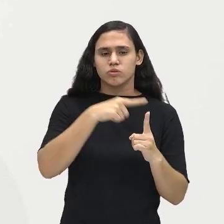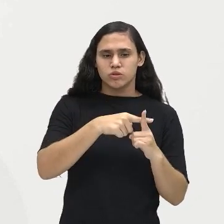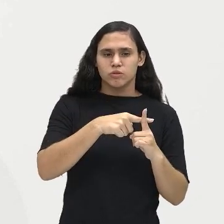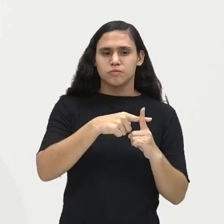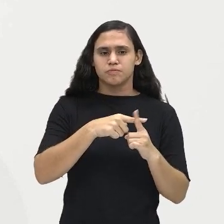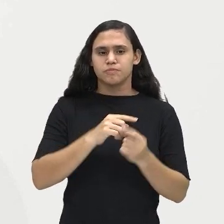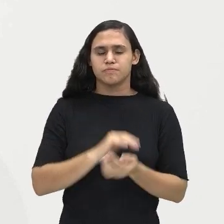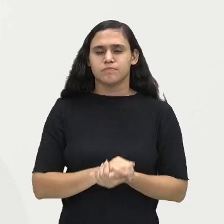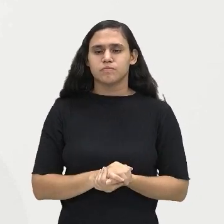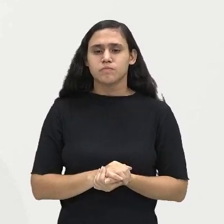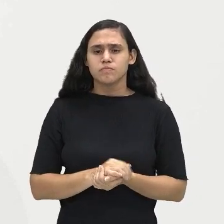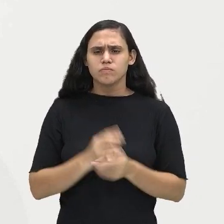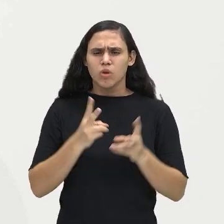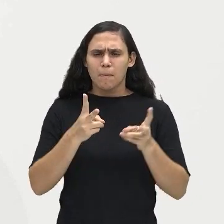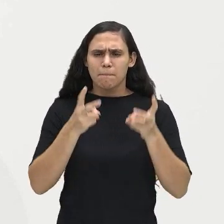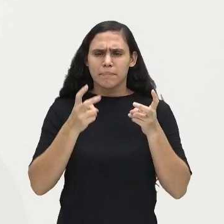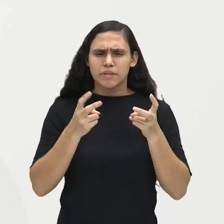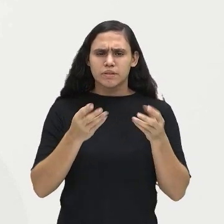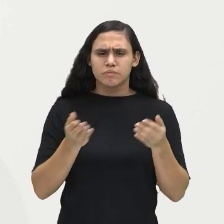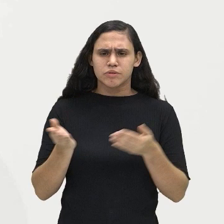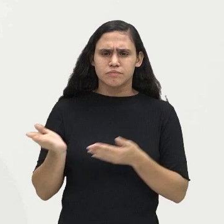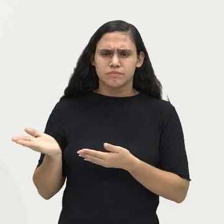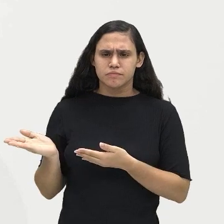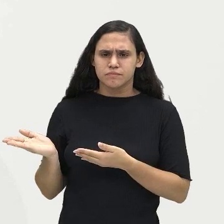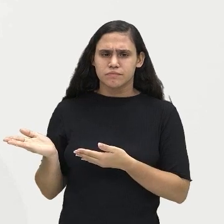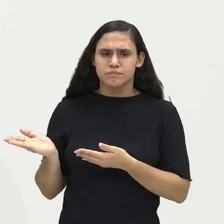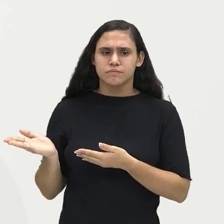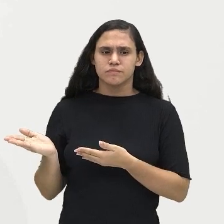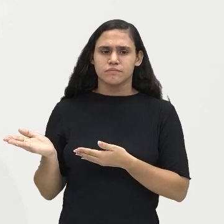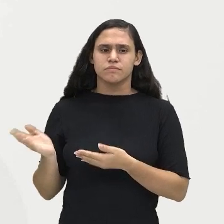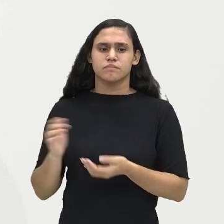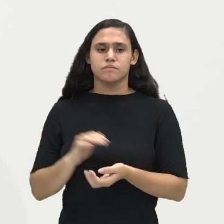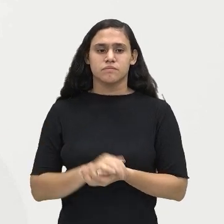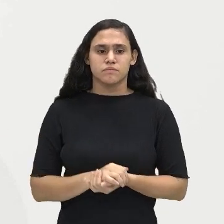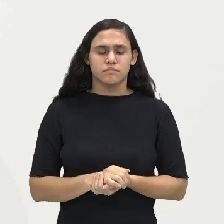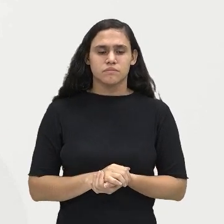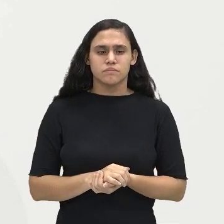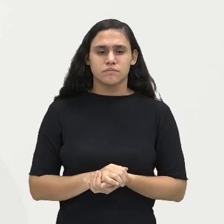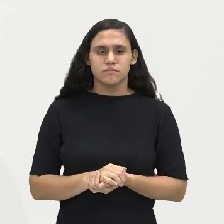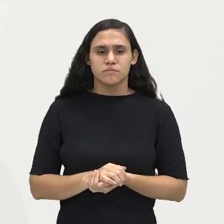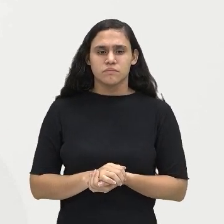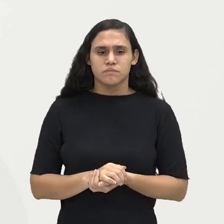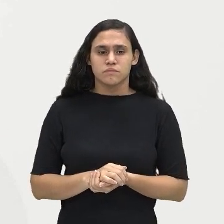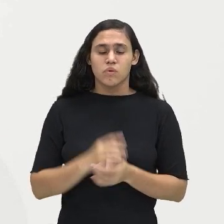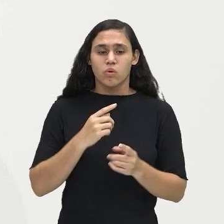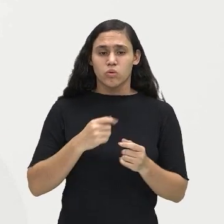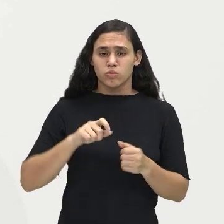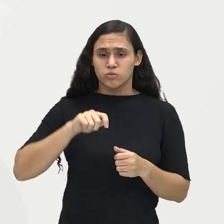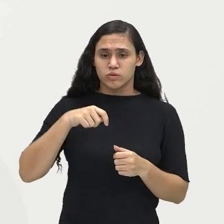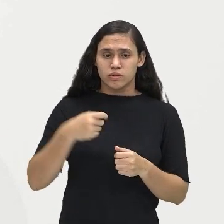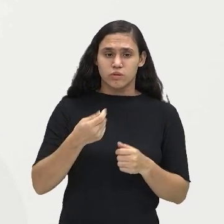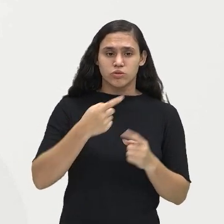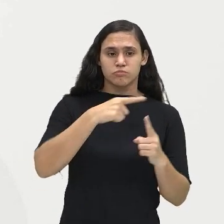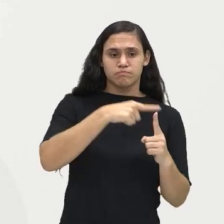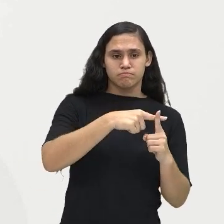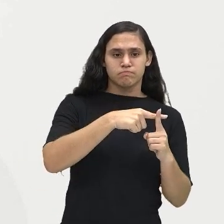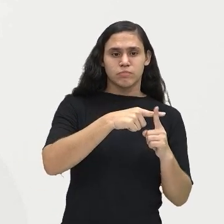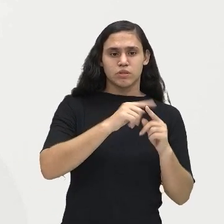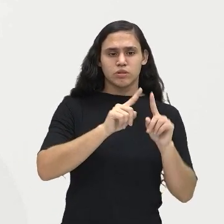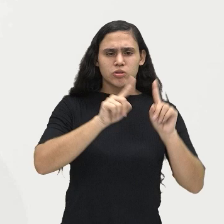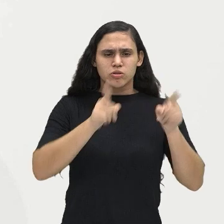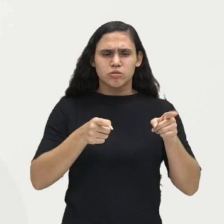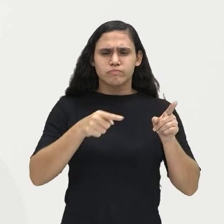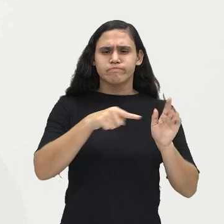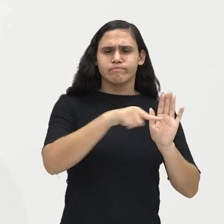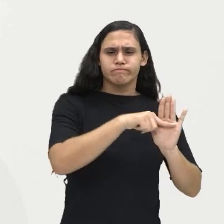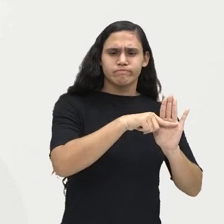Ó. Aqui, observa comigo. Eu tenho um sinal de mais antes do parêntese. Agora aqui, ó. O professor está falando aqui, ó. Sinal de mais antes do parêntese, sinal de menos dentro. O que eu